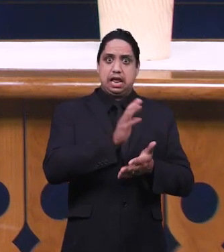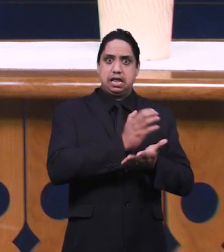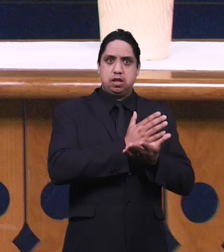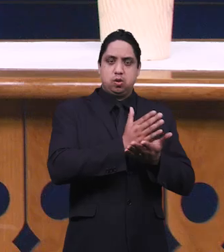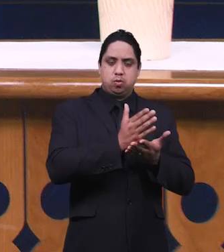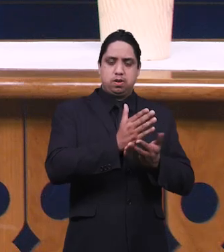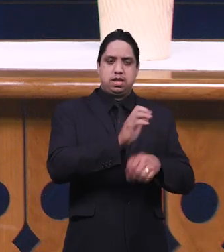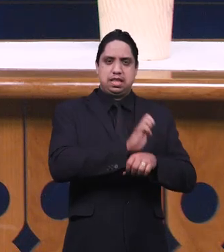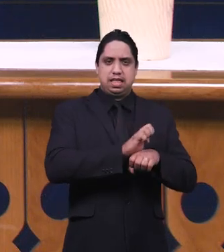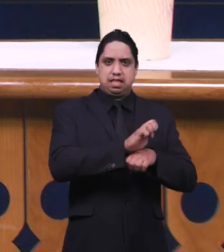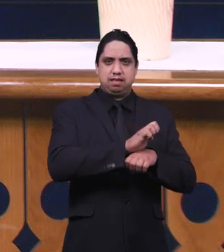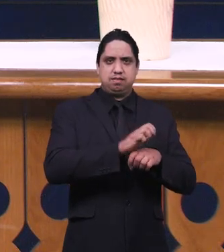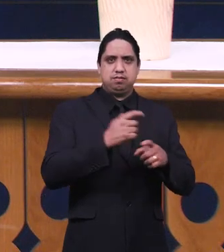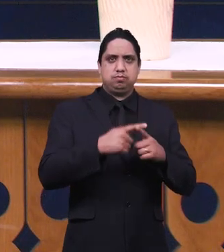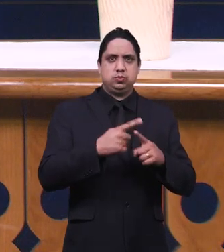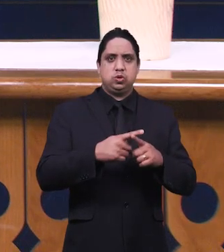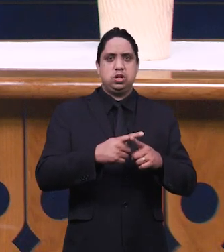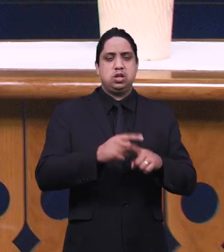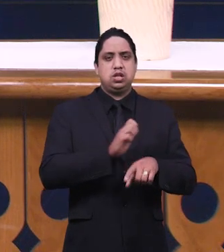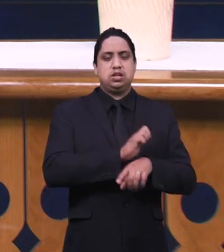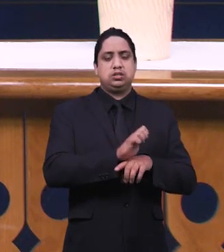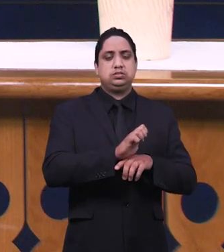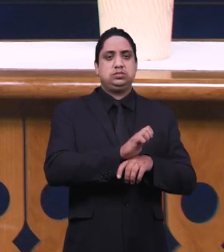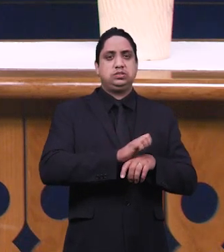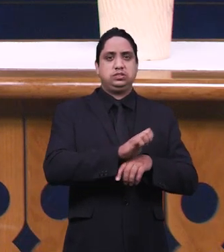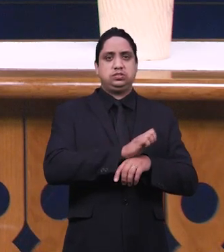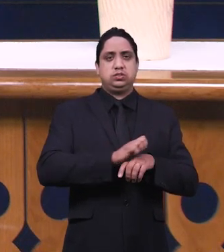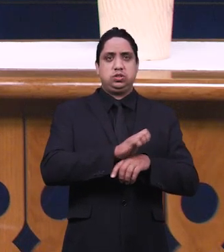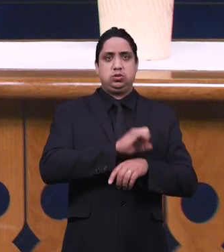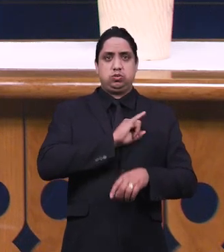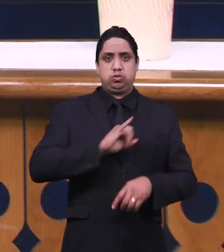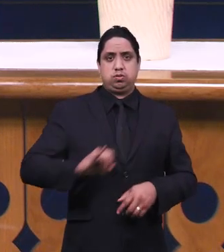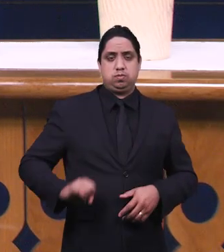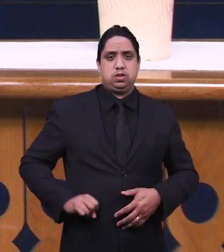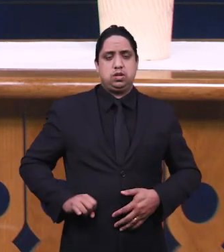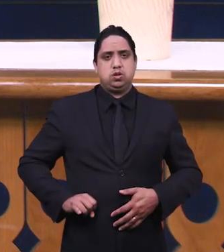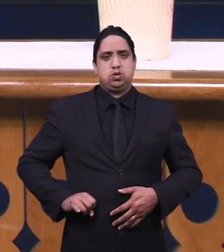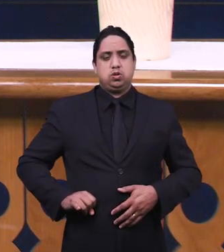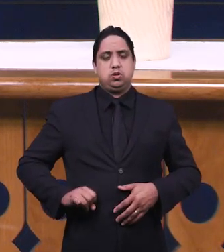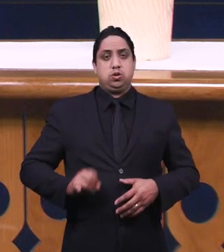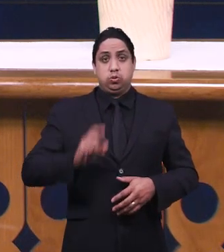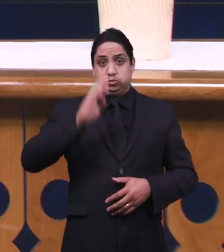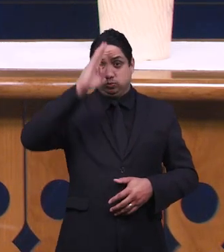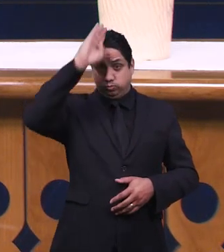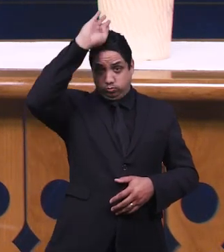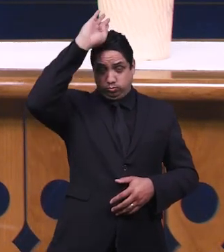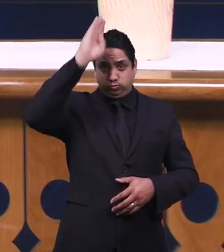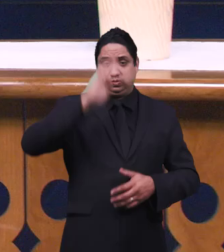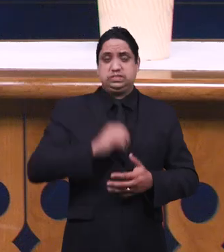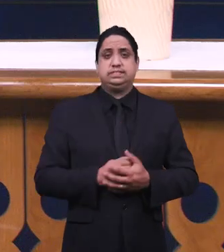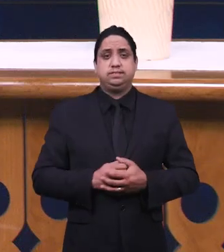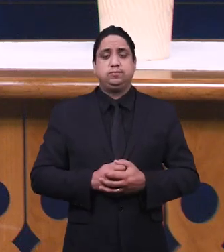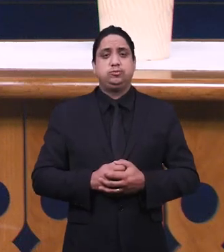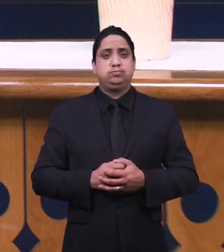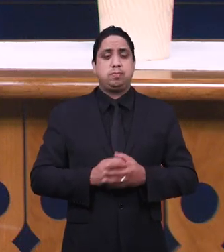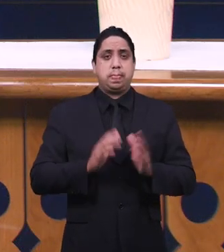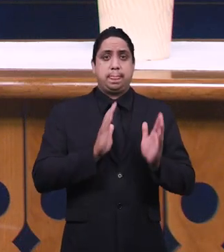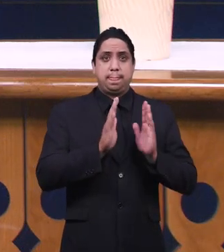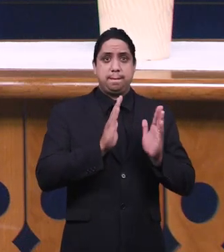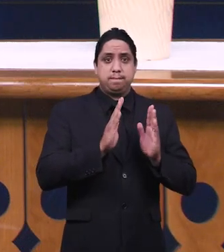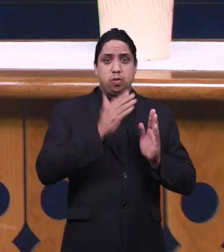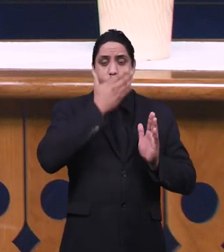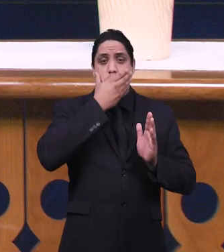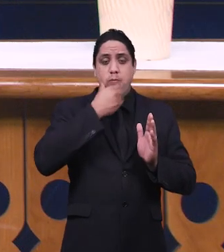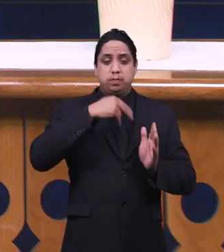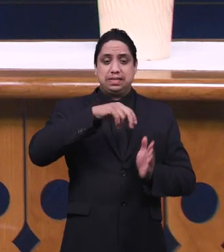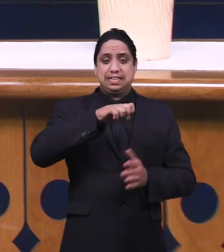Éfeso, porque o início é já no Império, durante o Império Romano, já durante o